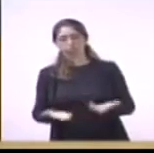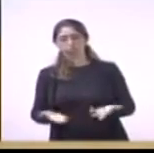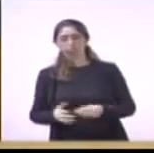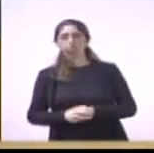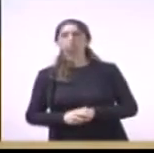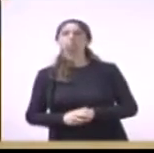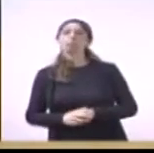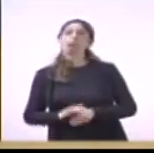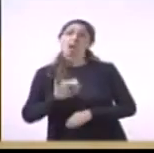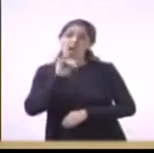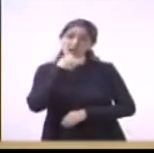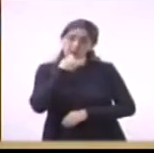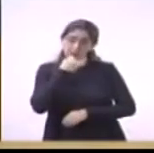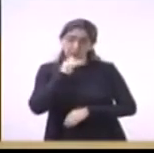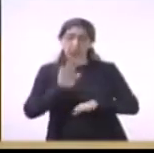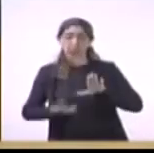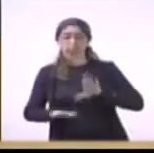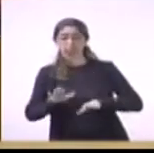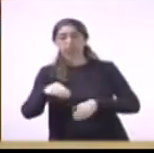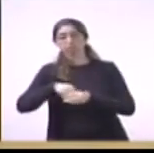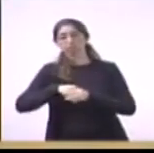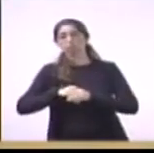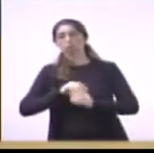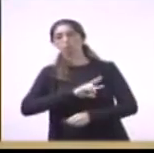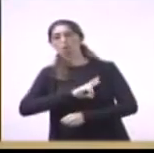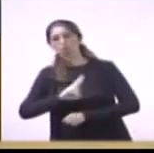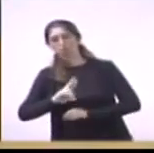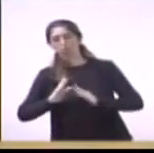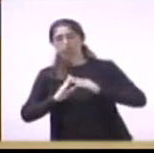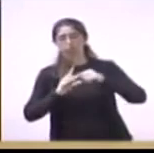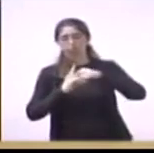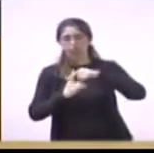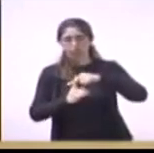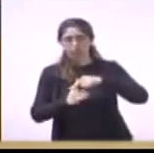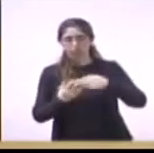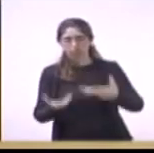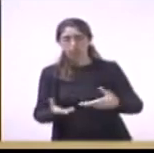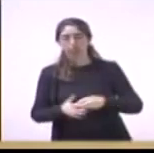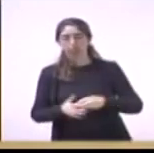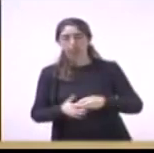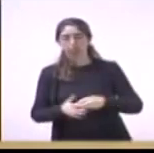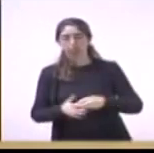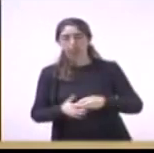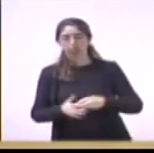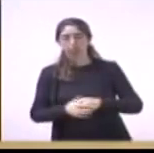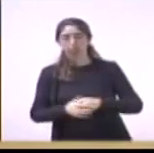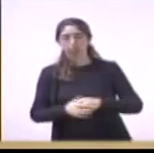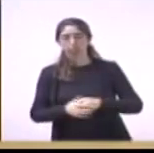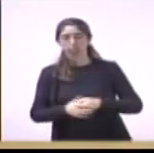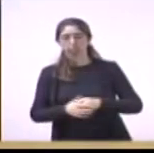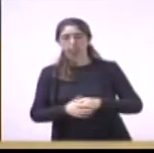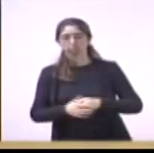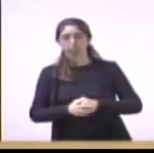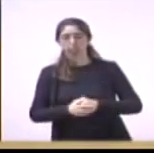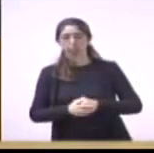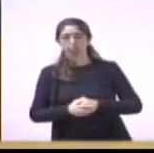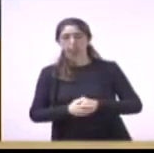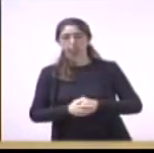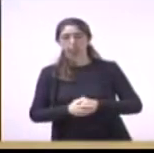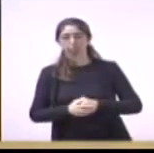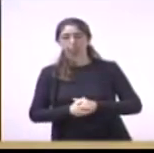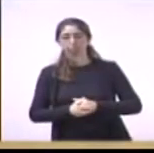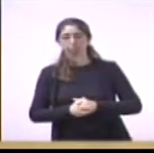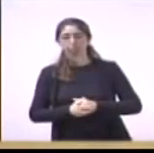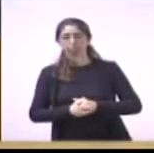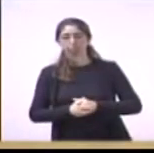sim, infelizmente, em toda igreja, toda religião, vamos dizer assim, que eu sou contra a religião, que a religião só traz desgraça para o mundo, né? Nós